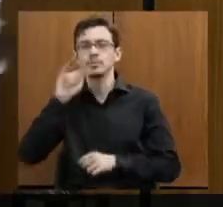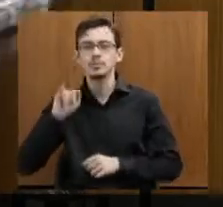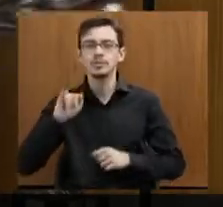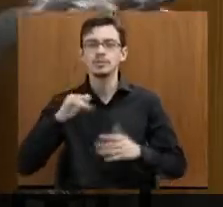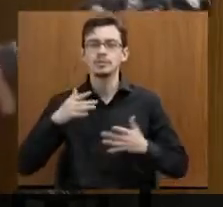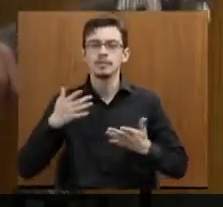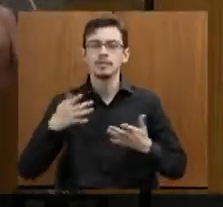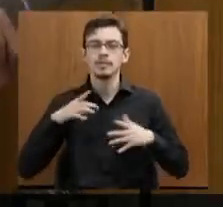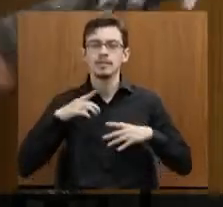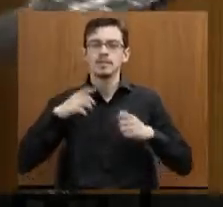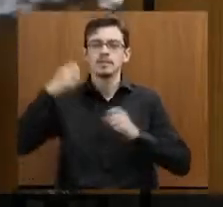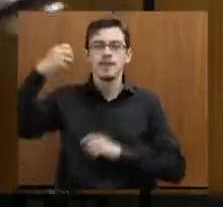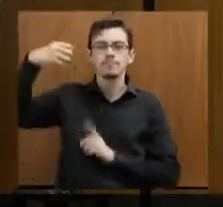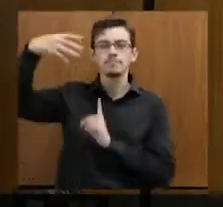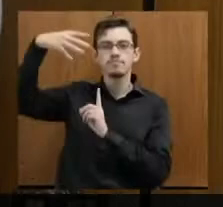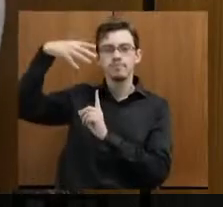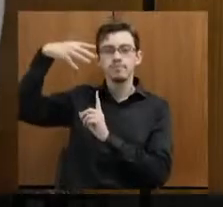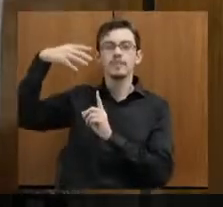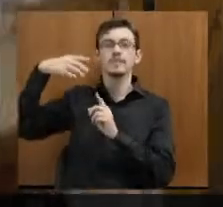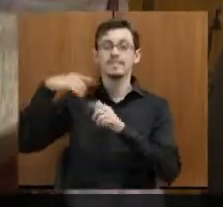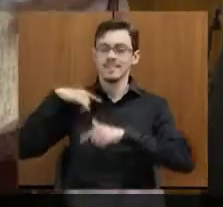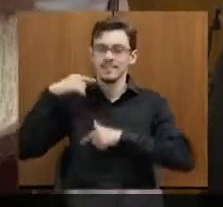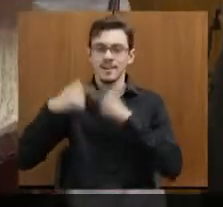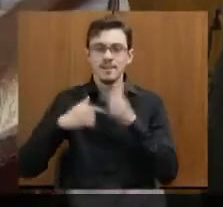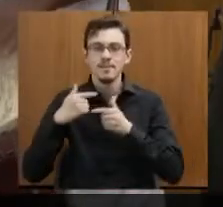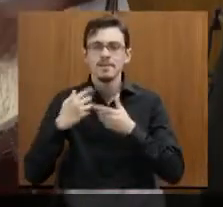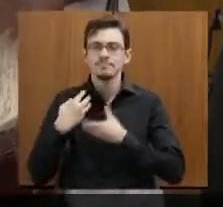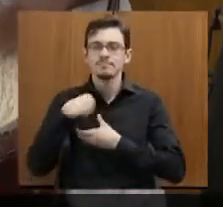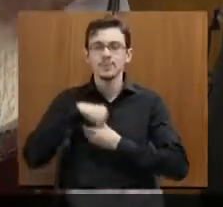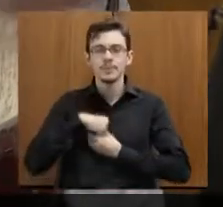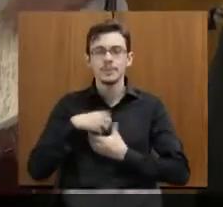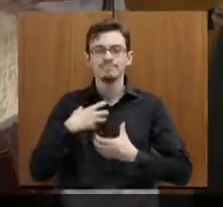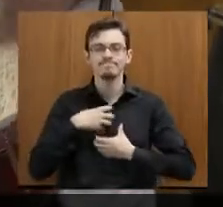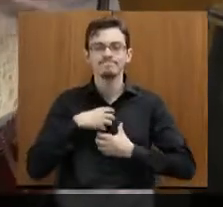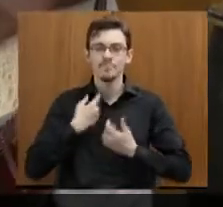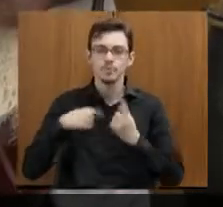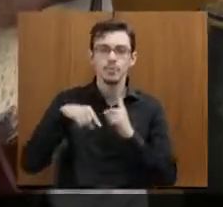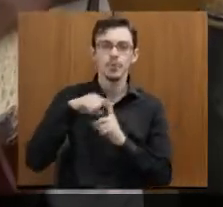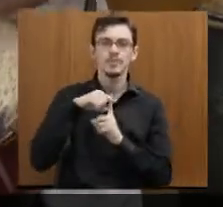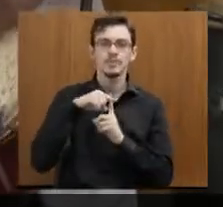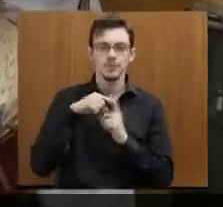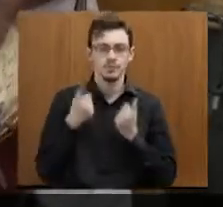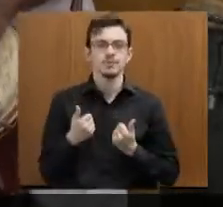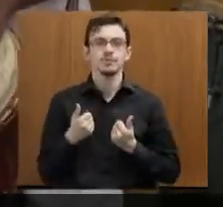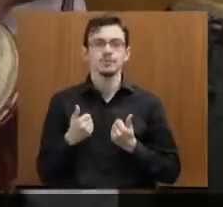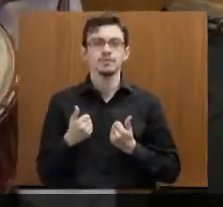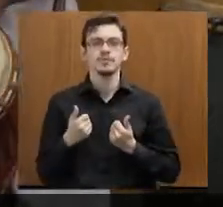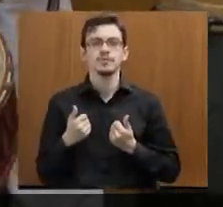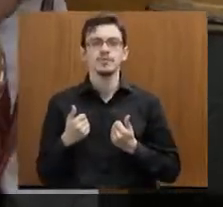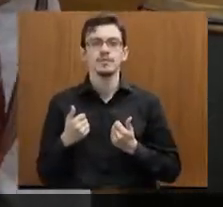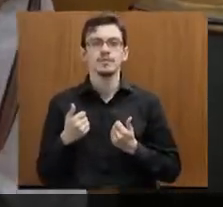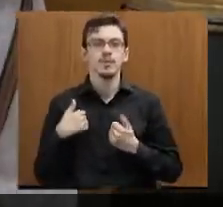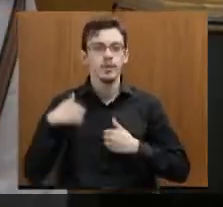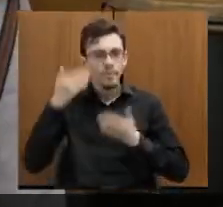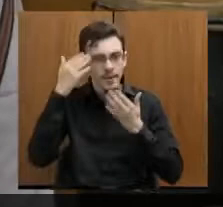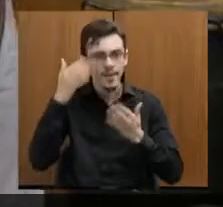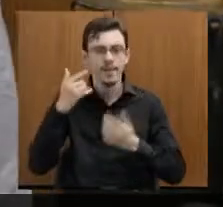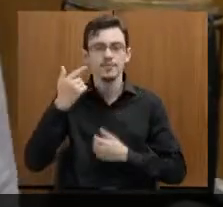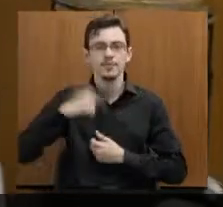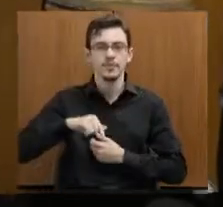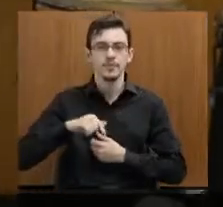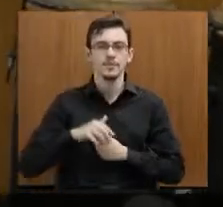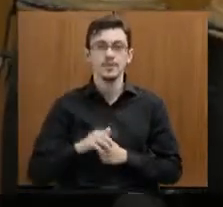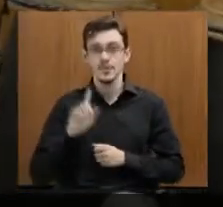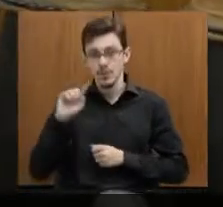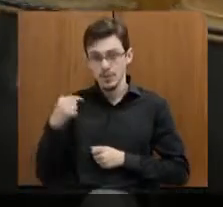se inicia o olho com muita positividade e muito obrigado Mais uma vez se o